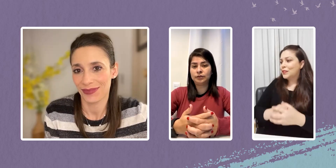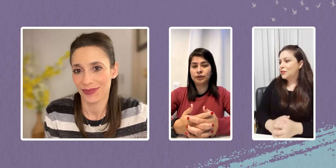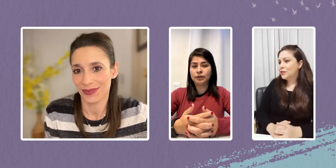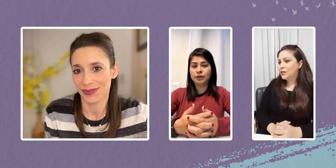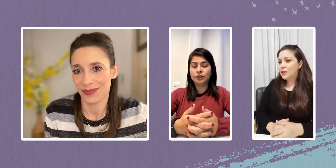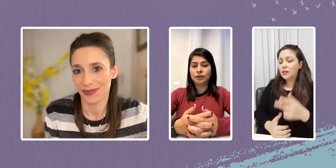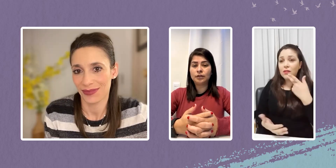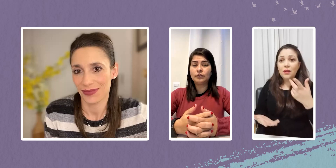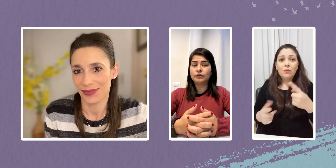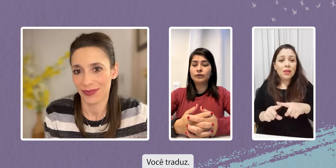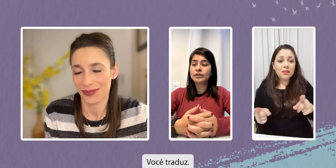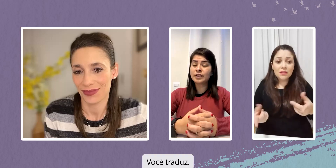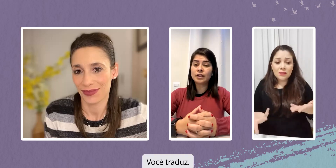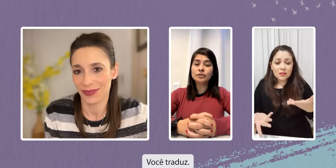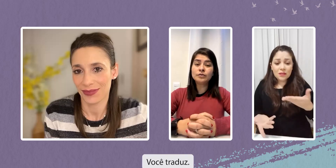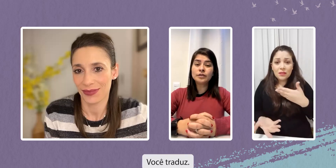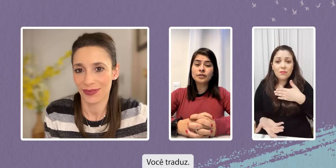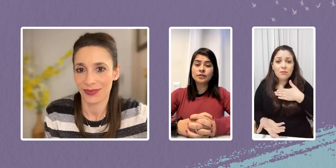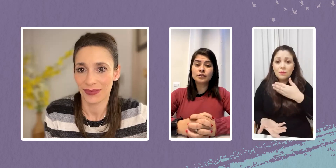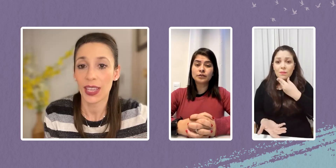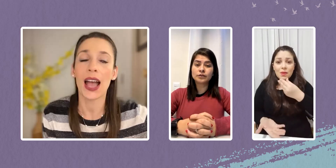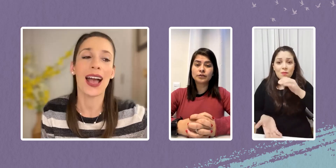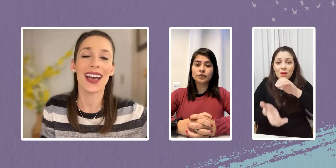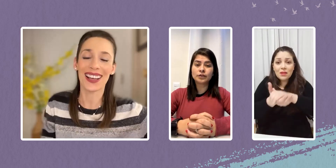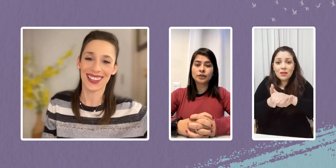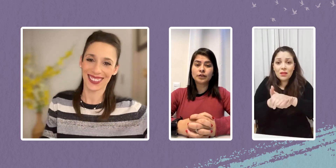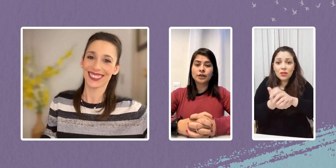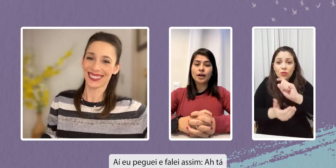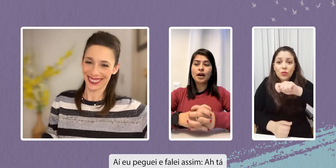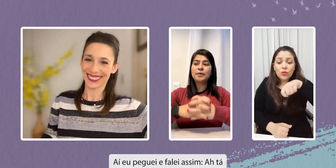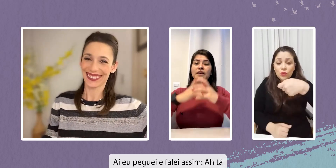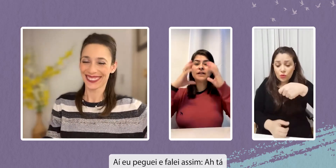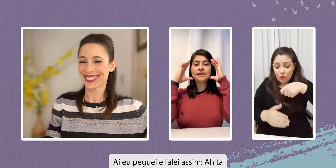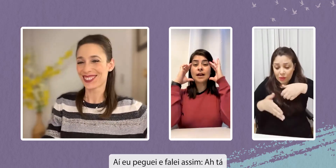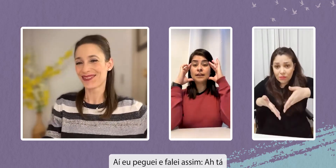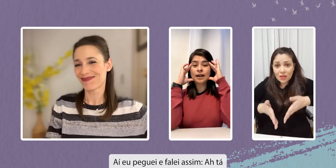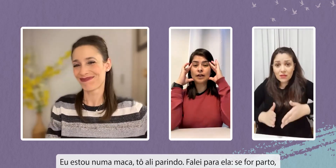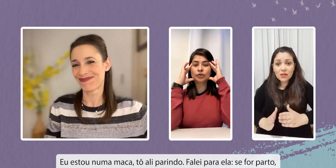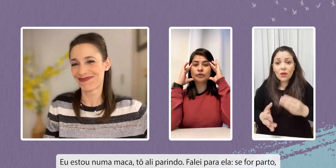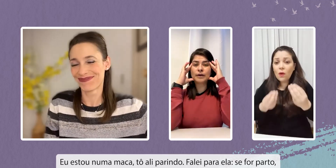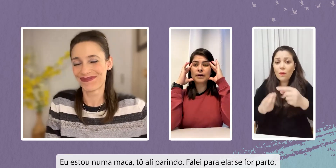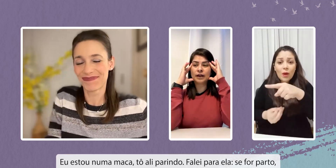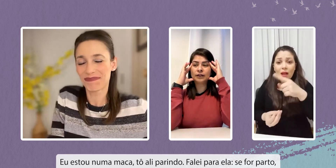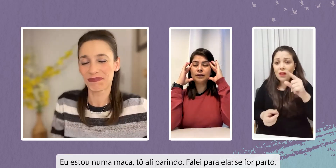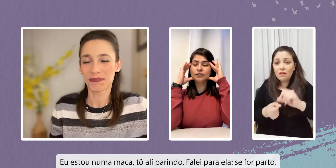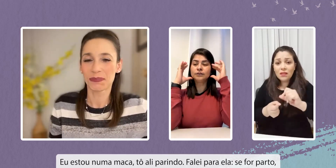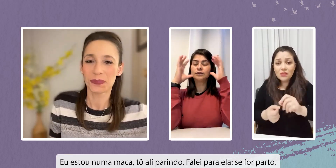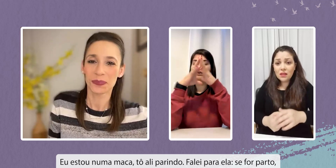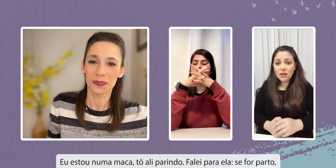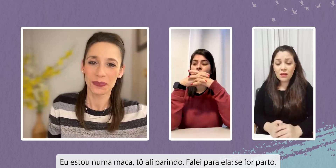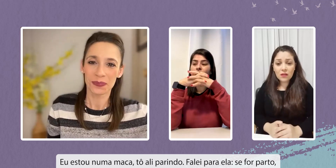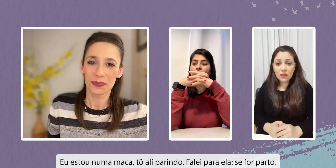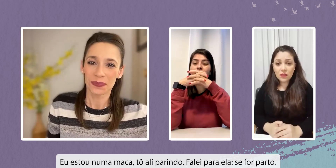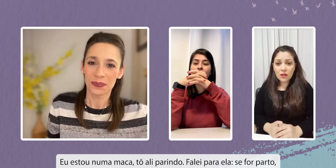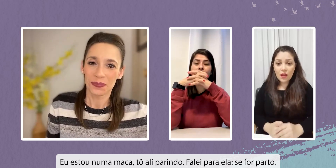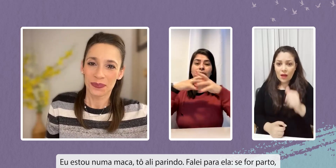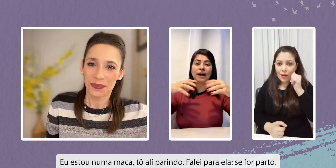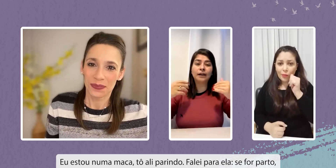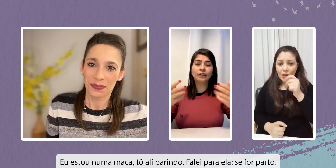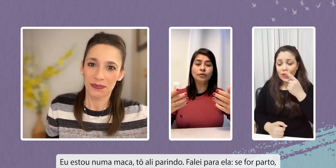parto? Você traduz. Aí eu peguei e falei assim, tá, eu tô numa maca, né? Tô